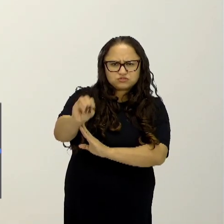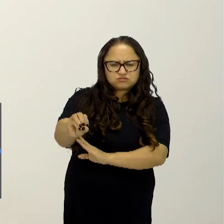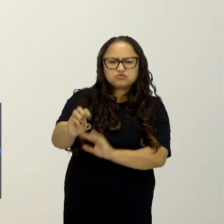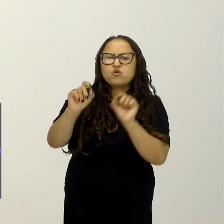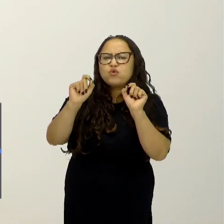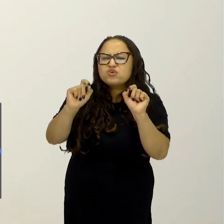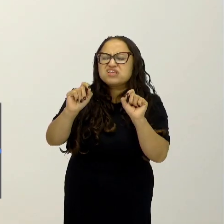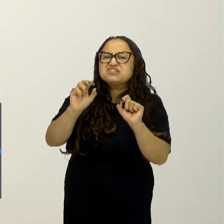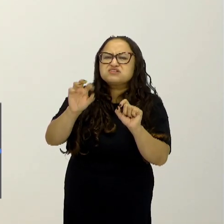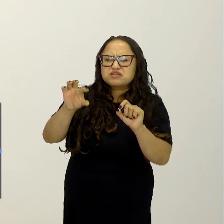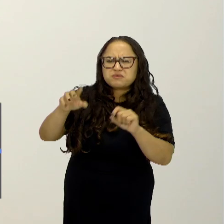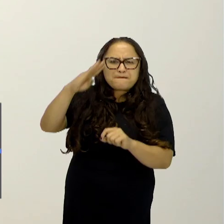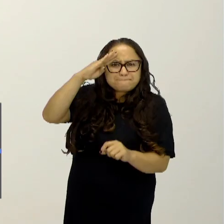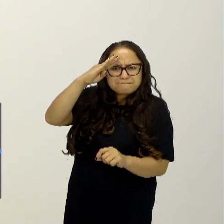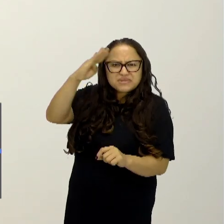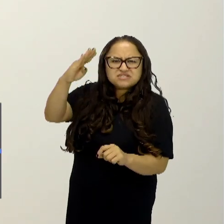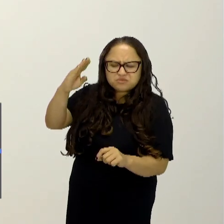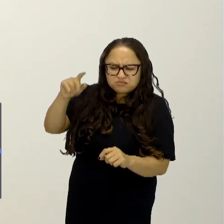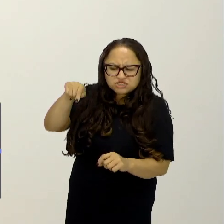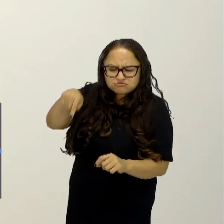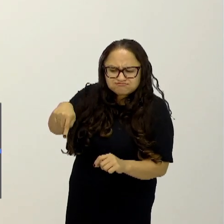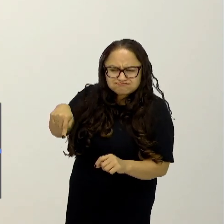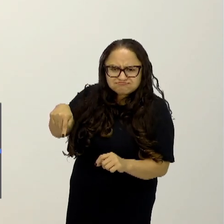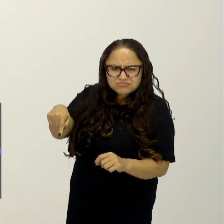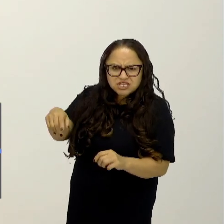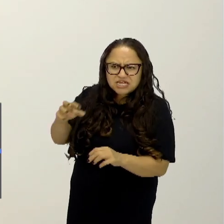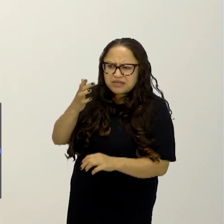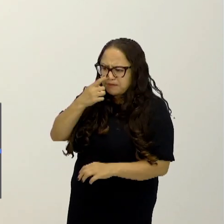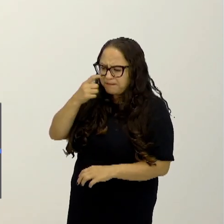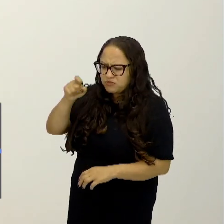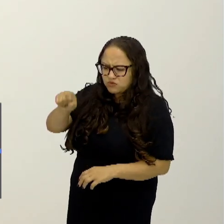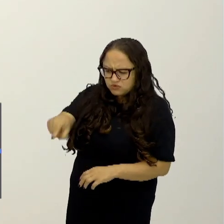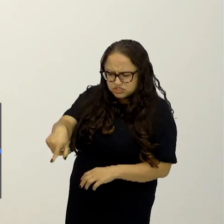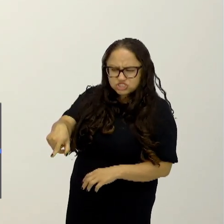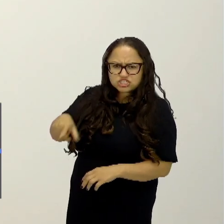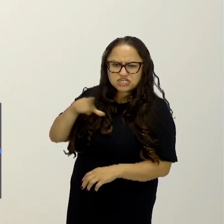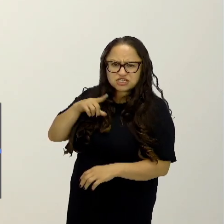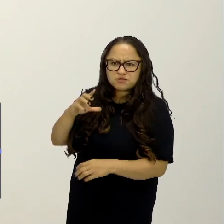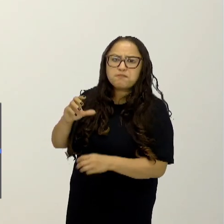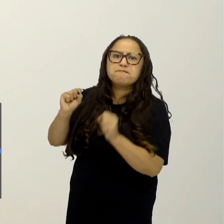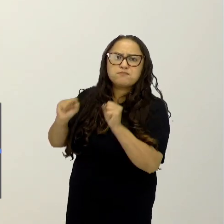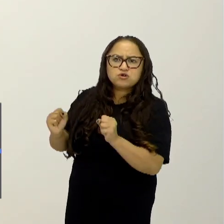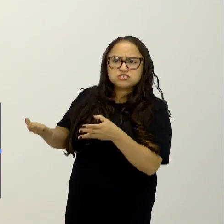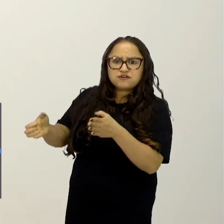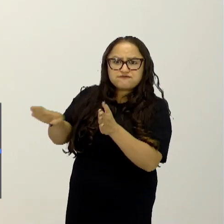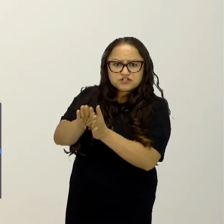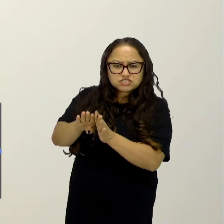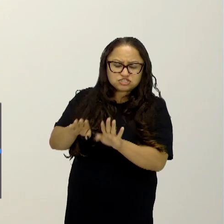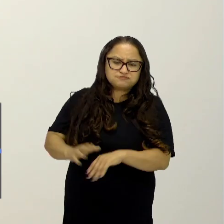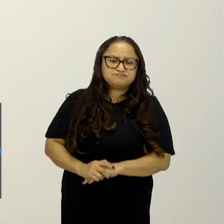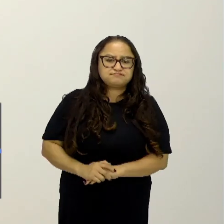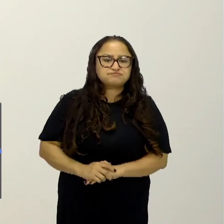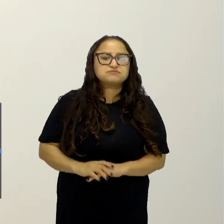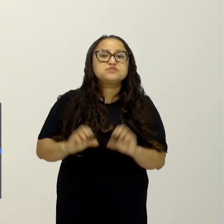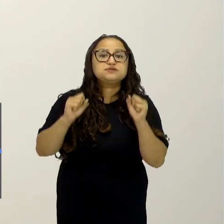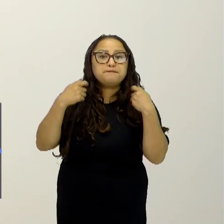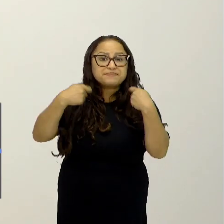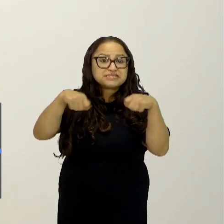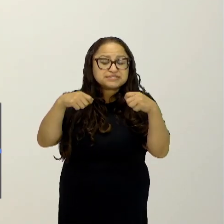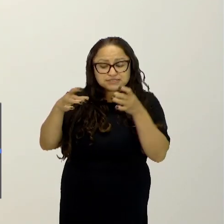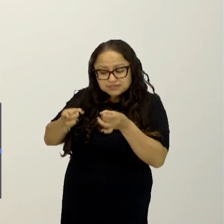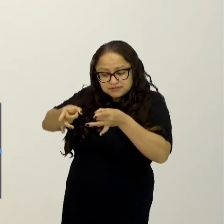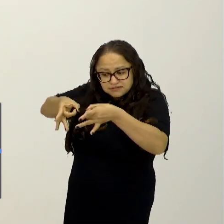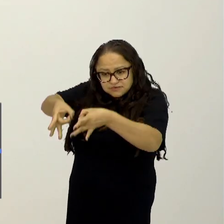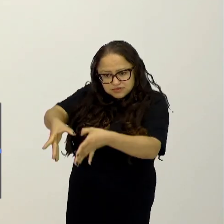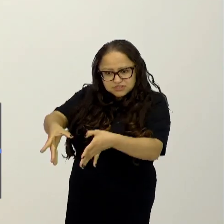colocado preferencialmente em lixeiras com tampa. Tem uma mudança, eu falo assim, ó, devem ser descartadas em lixeiras